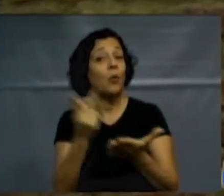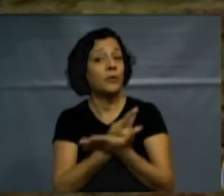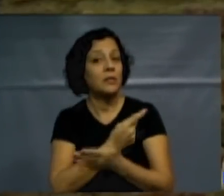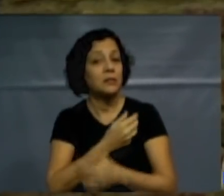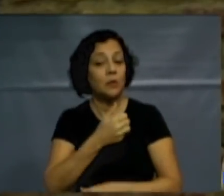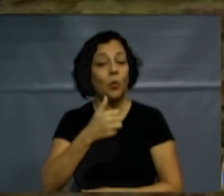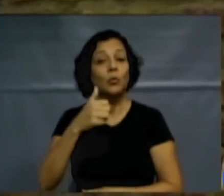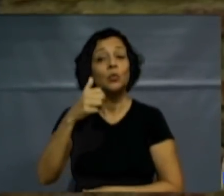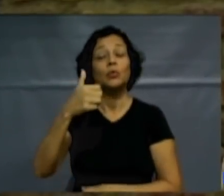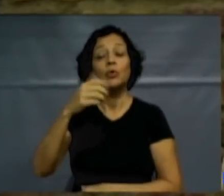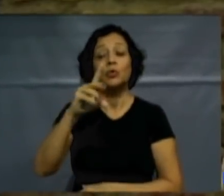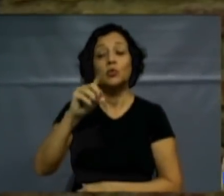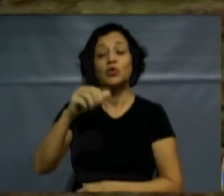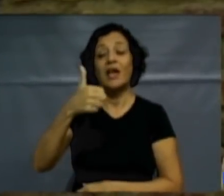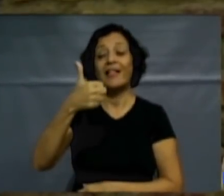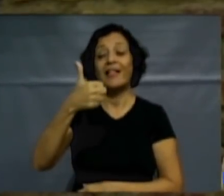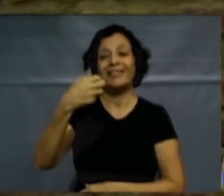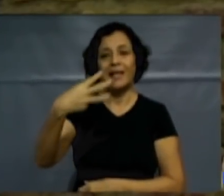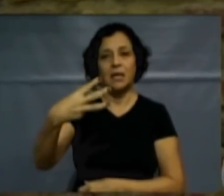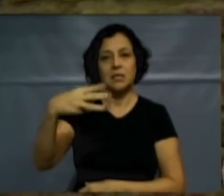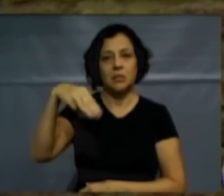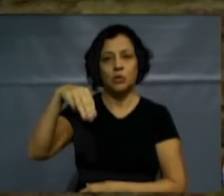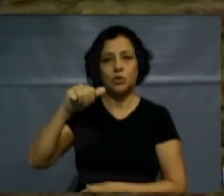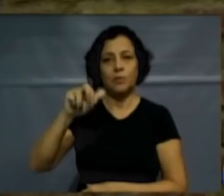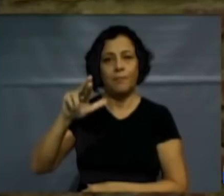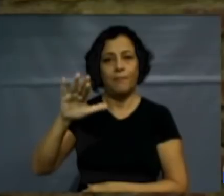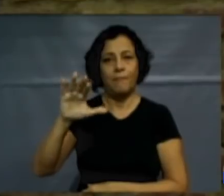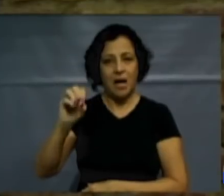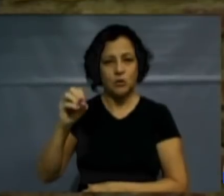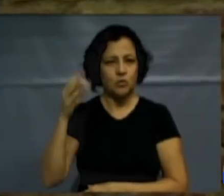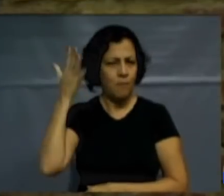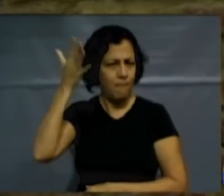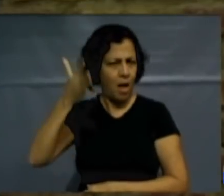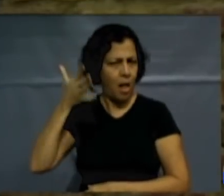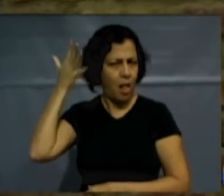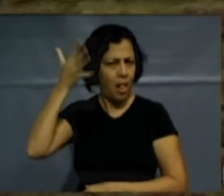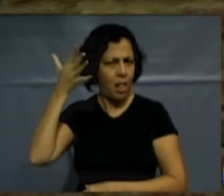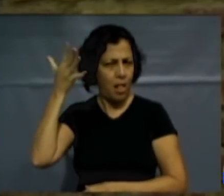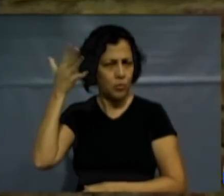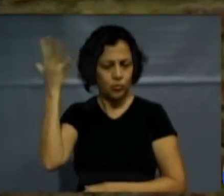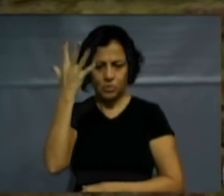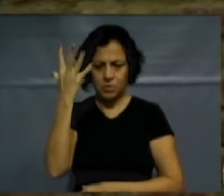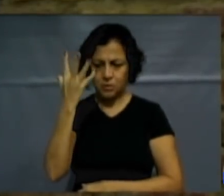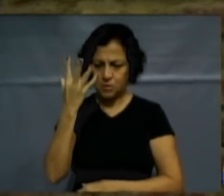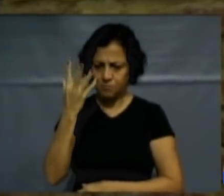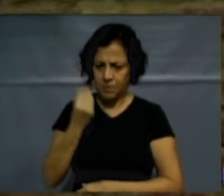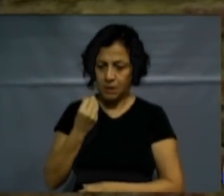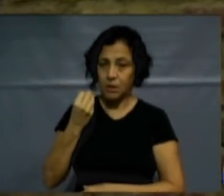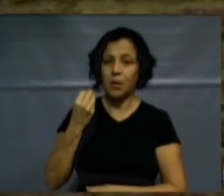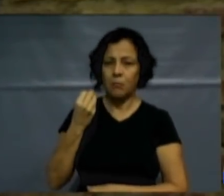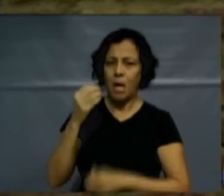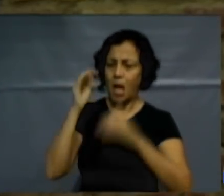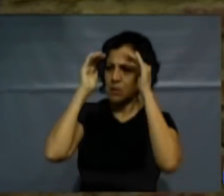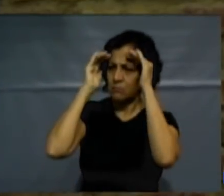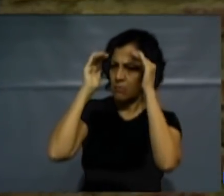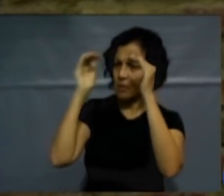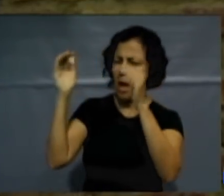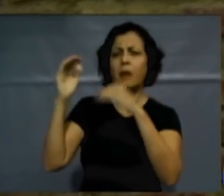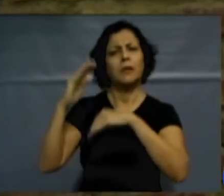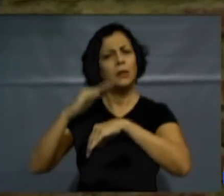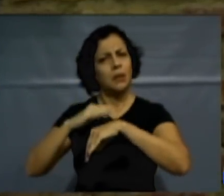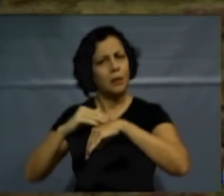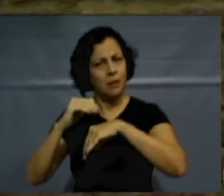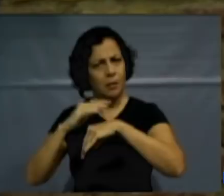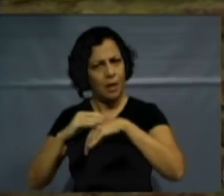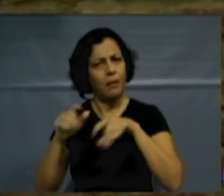de março, quando um grande orador da doutrina espírita, venerável, respeitável e amável, principalmente